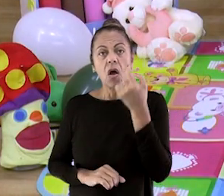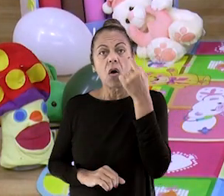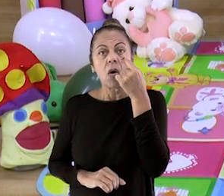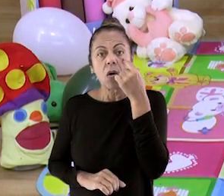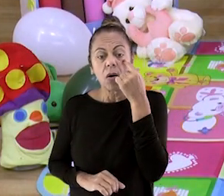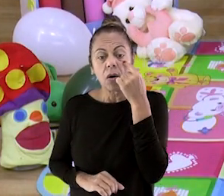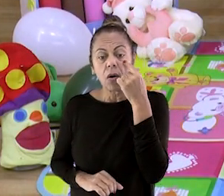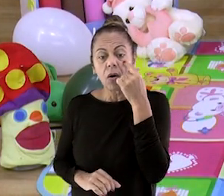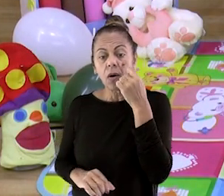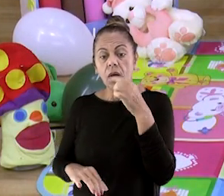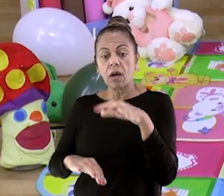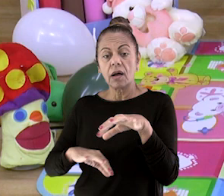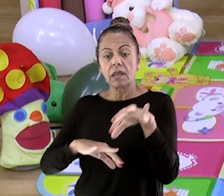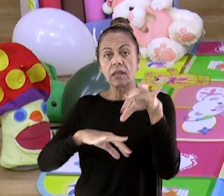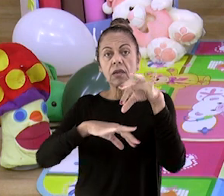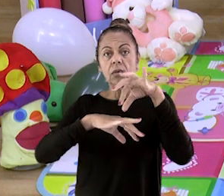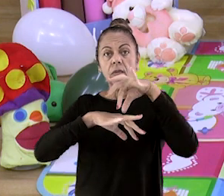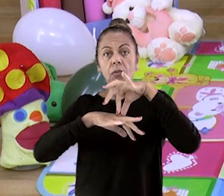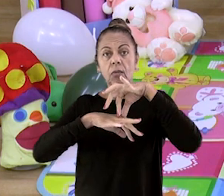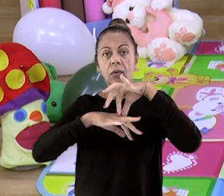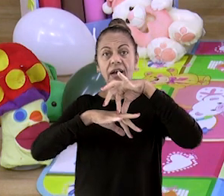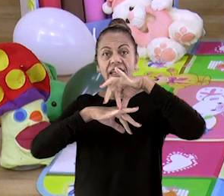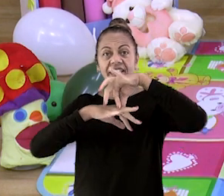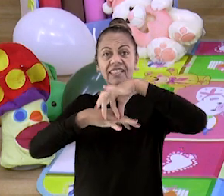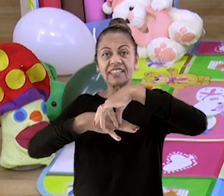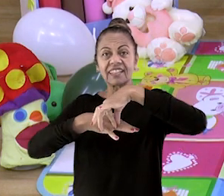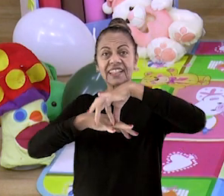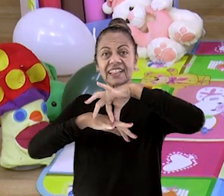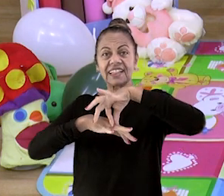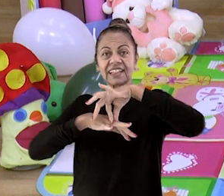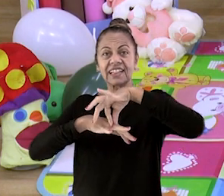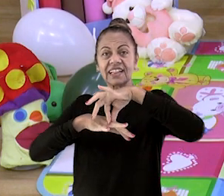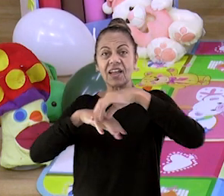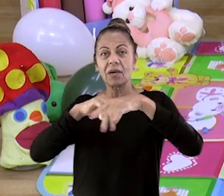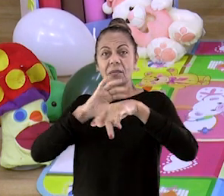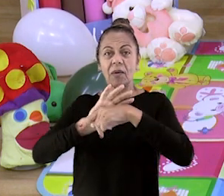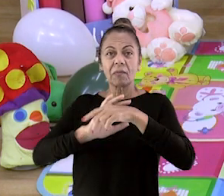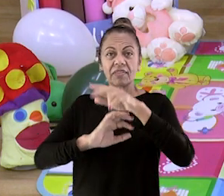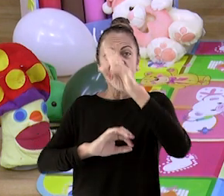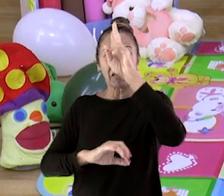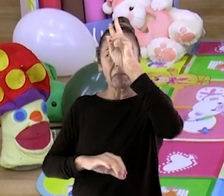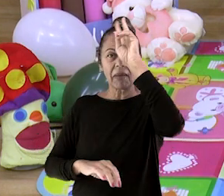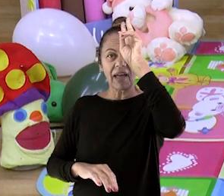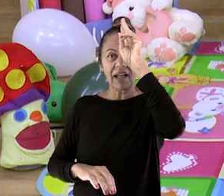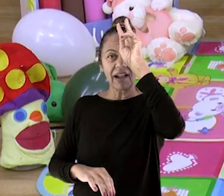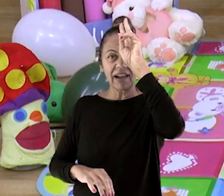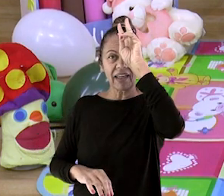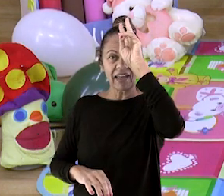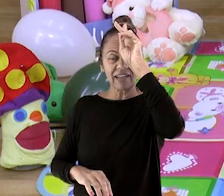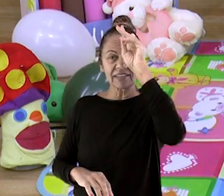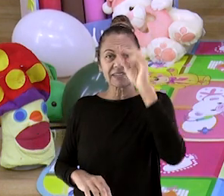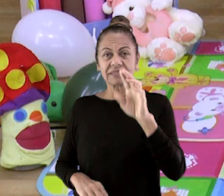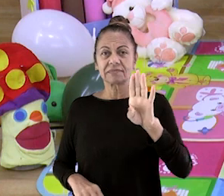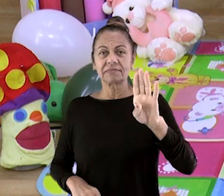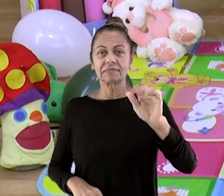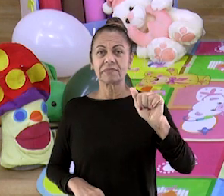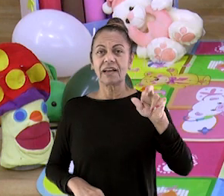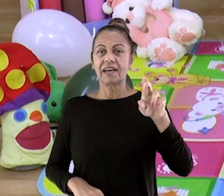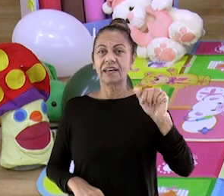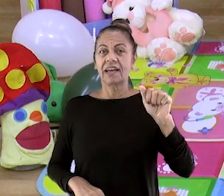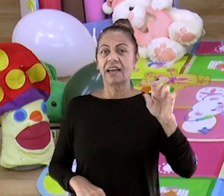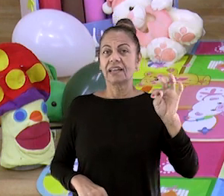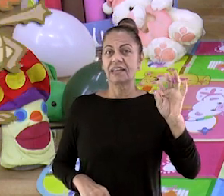Olha o anel da barata vamos cantar comigo a música da